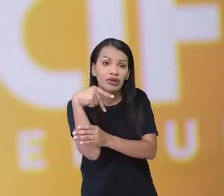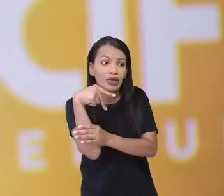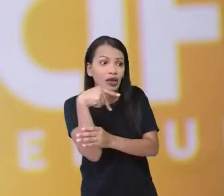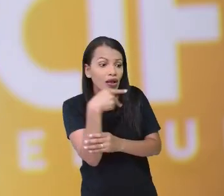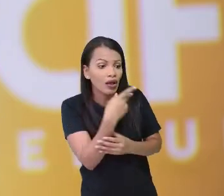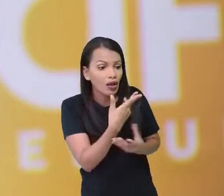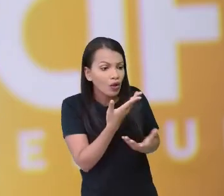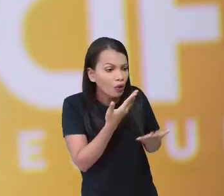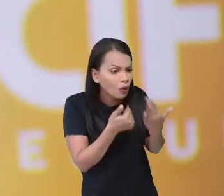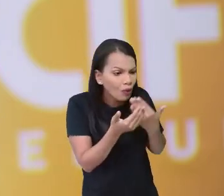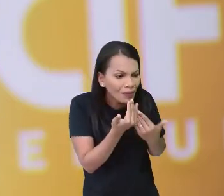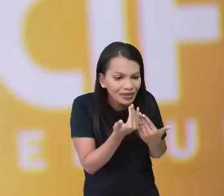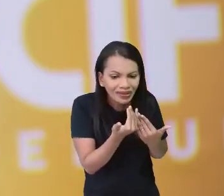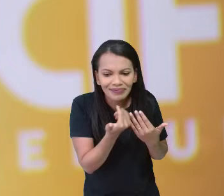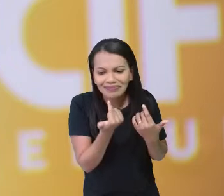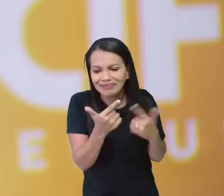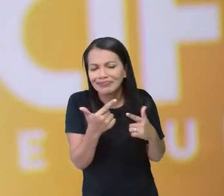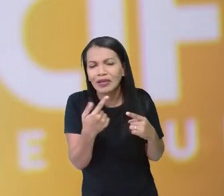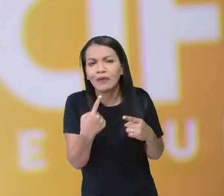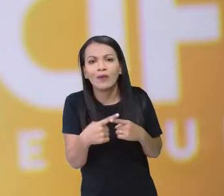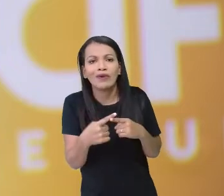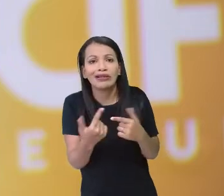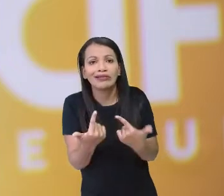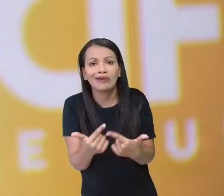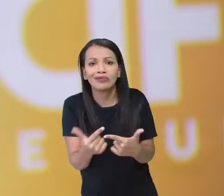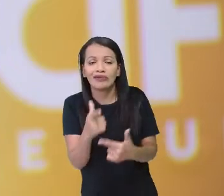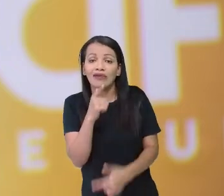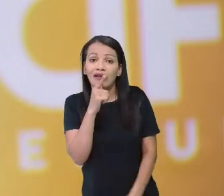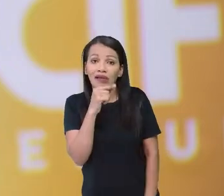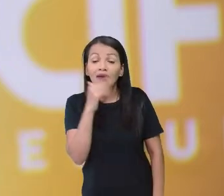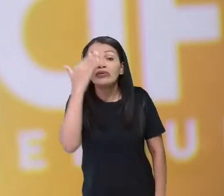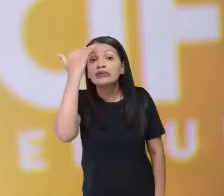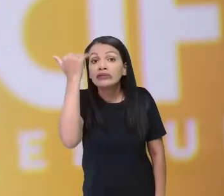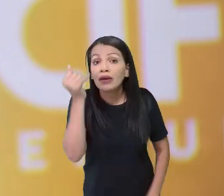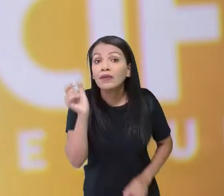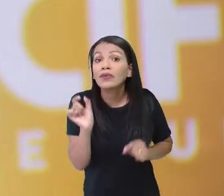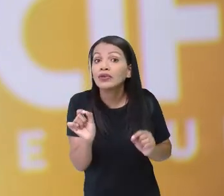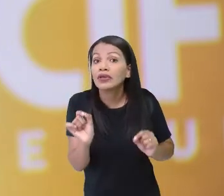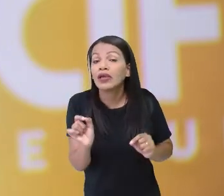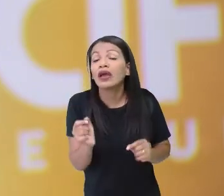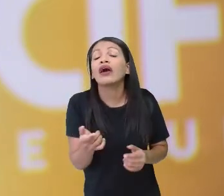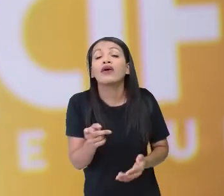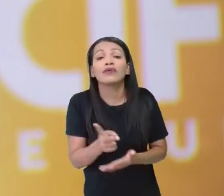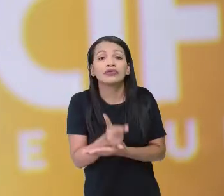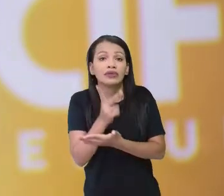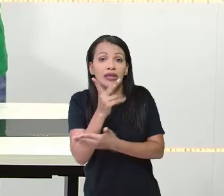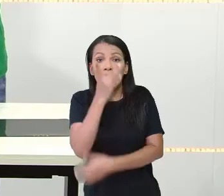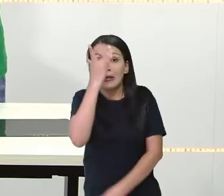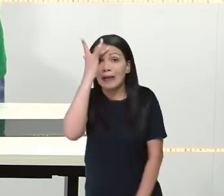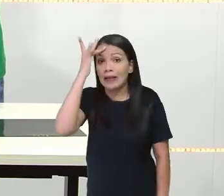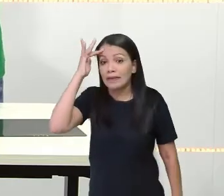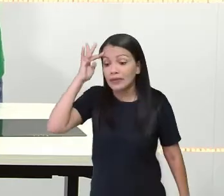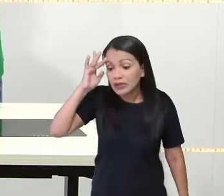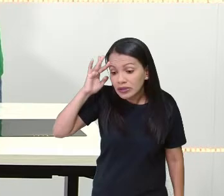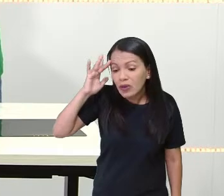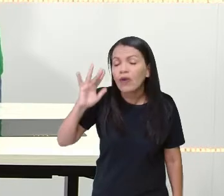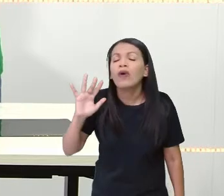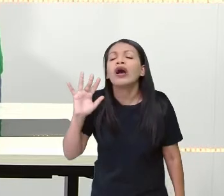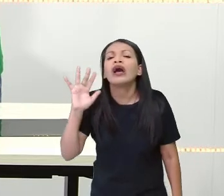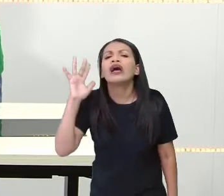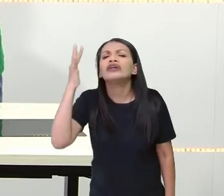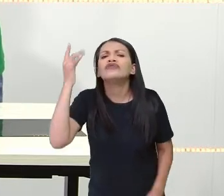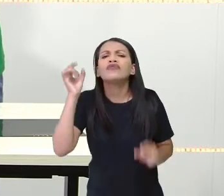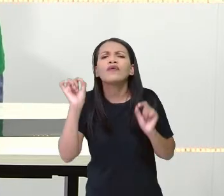alimento, porque não existia água. E sabe o que aconteceu? As pessoas resolveram fazer